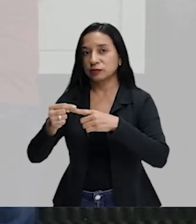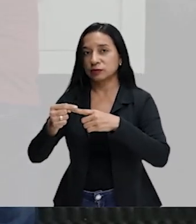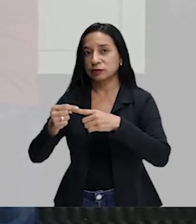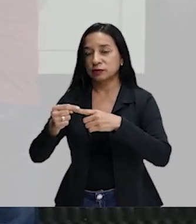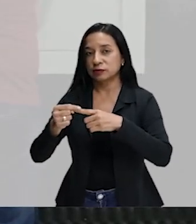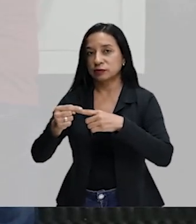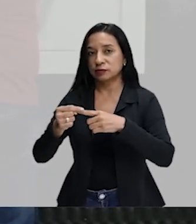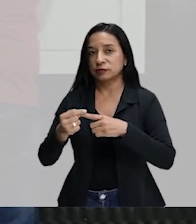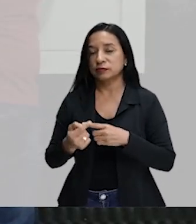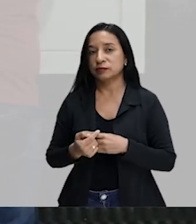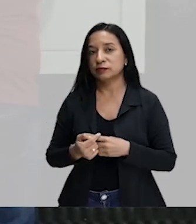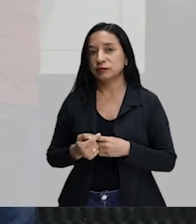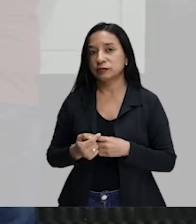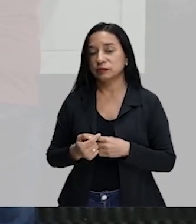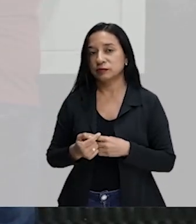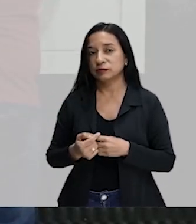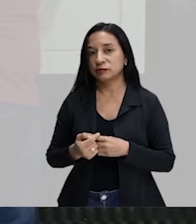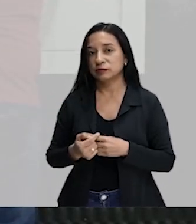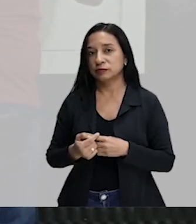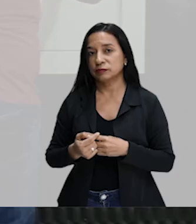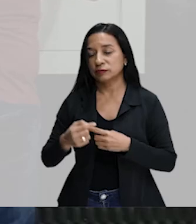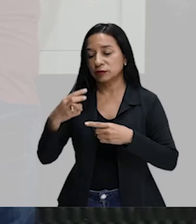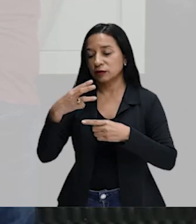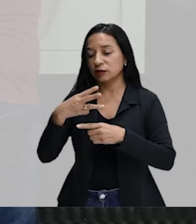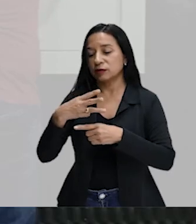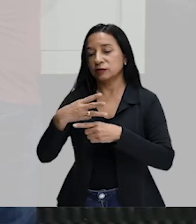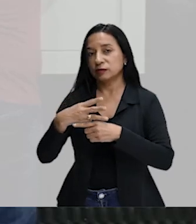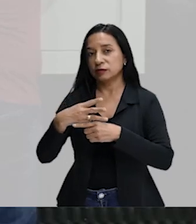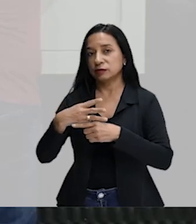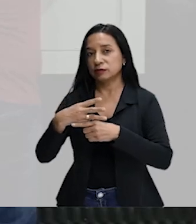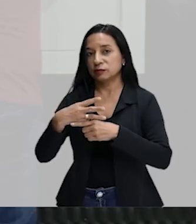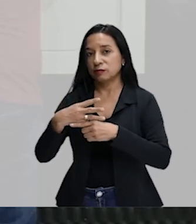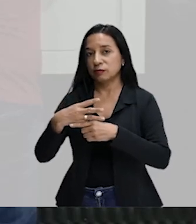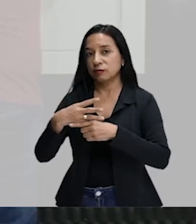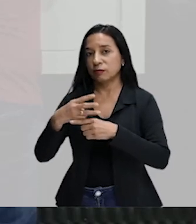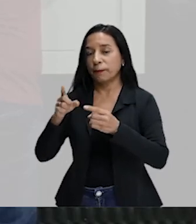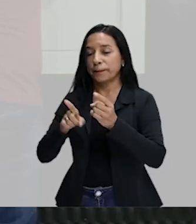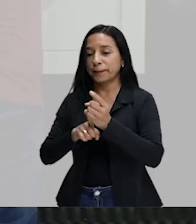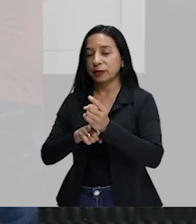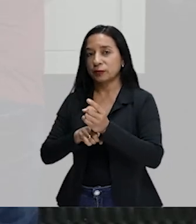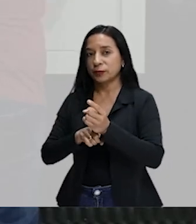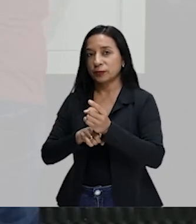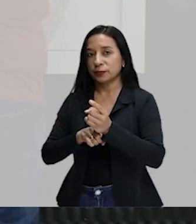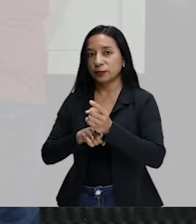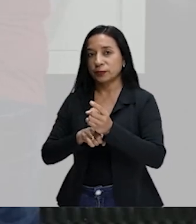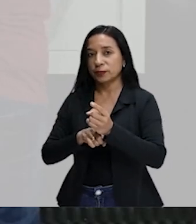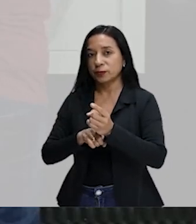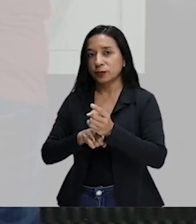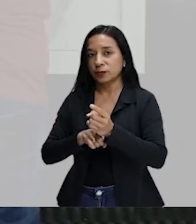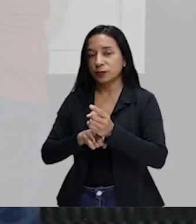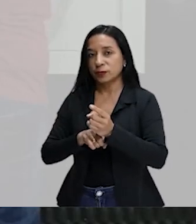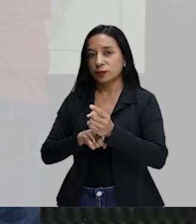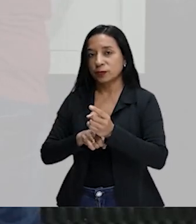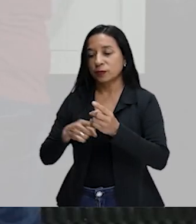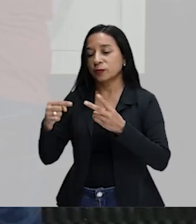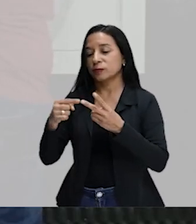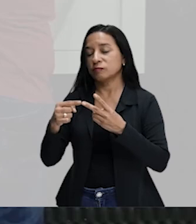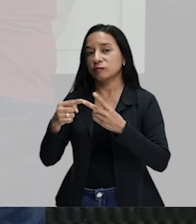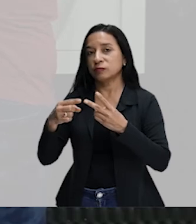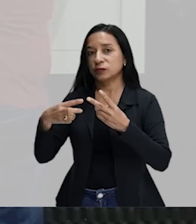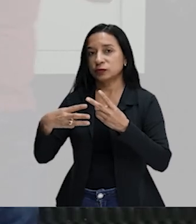dá 3, vezes 1 dá 3. 3 sobre 3 dividido por 3 dá 1, vezes raiz de 3 dá raiz de 3.